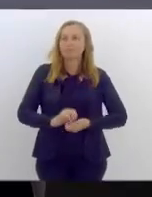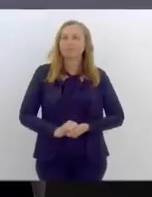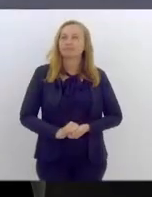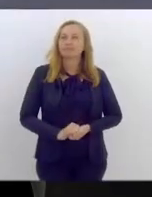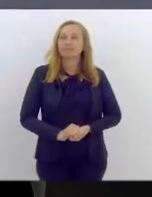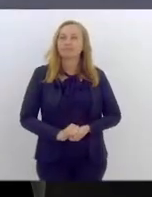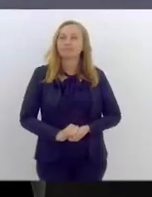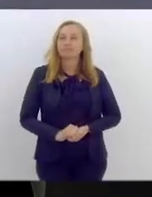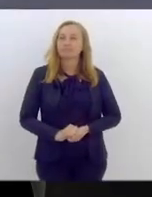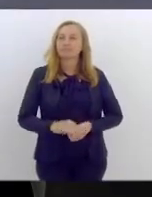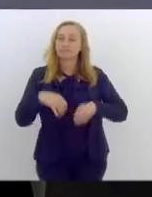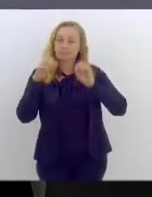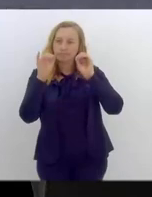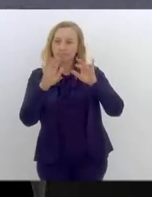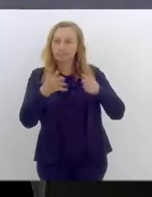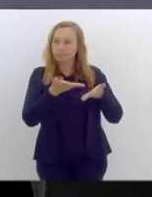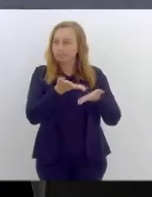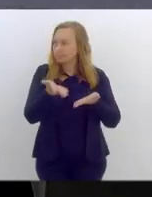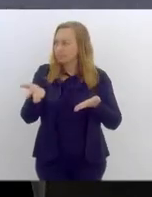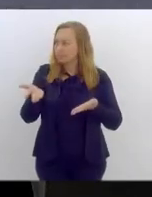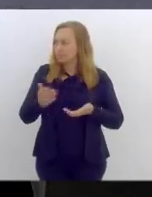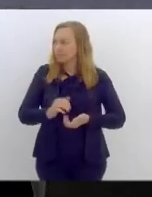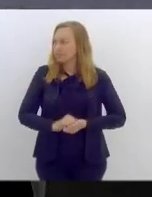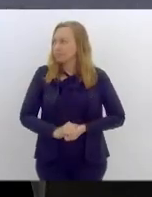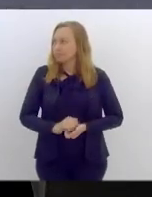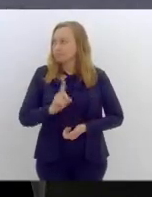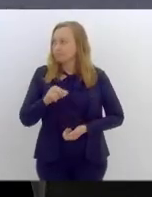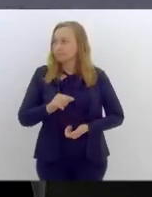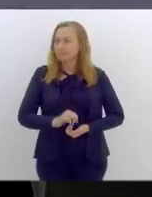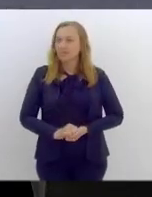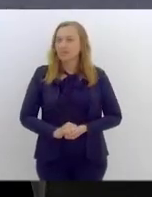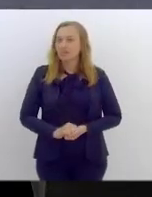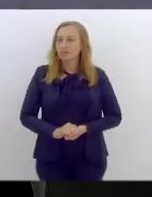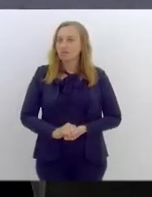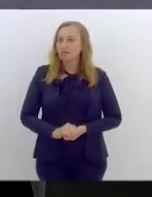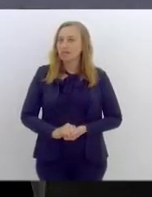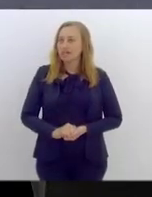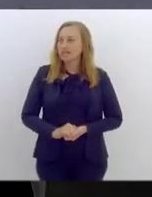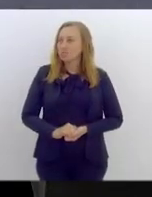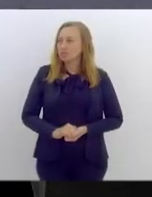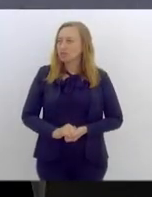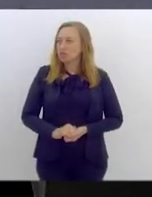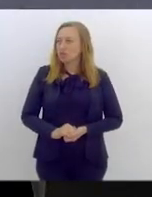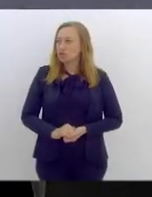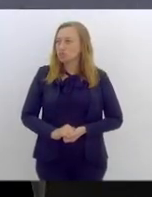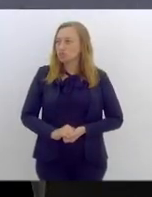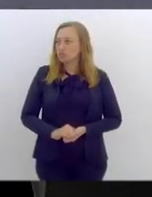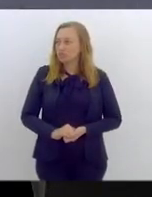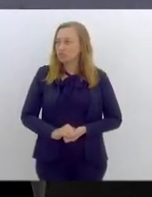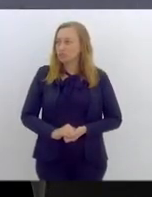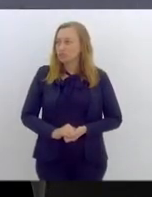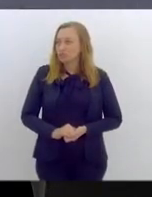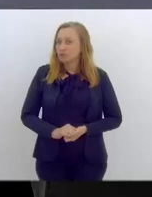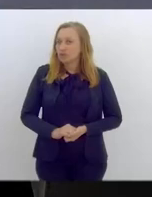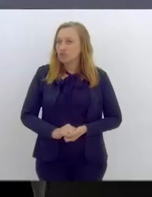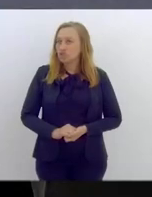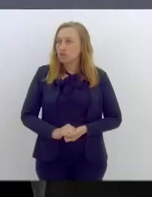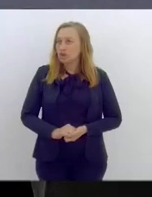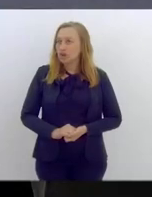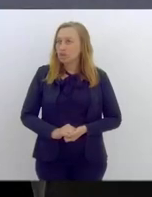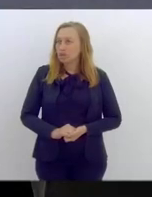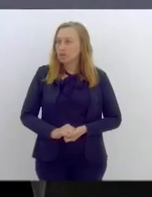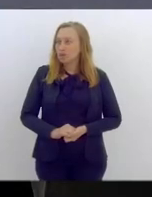A bênção ao Gambambala. E é isso. Tem mais uma? Não tem mais uma? Ah, mais